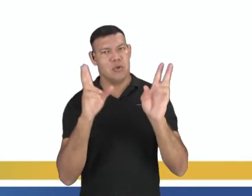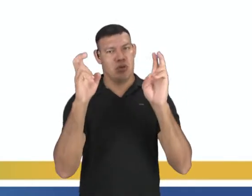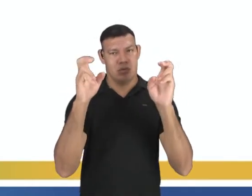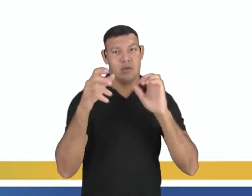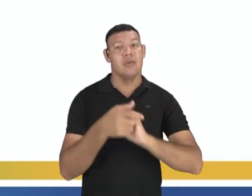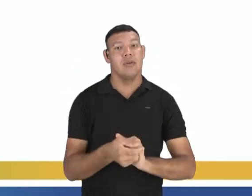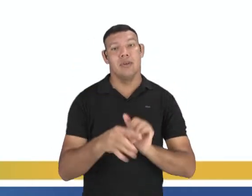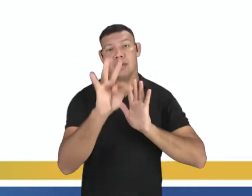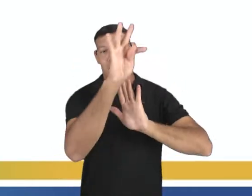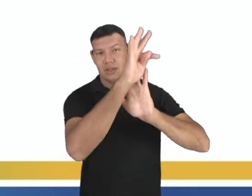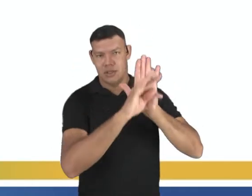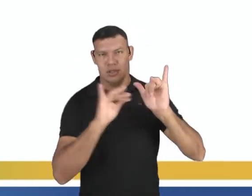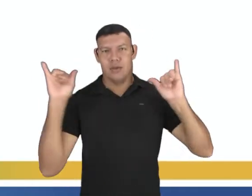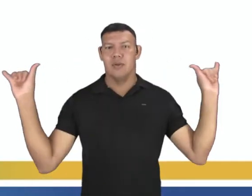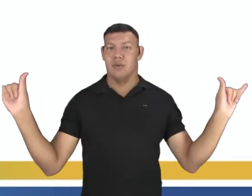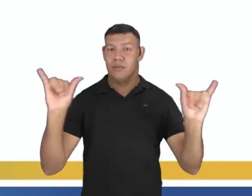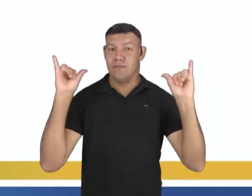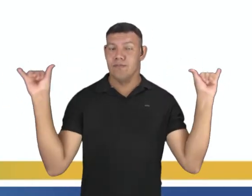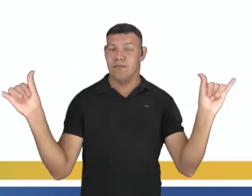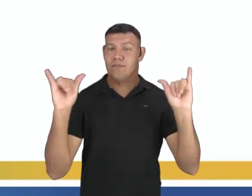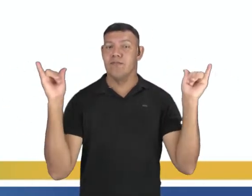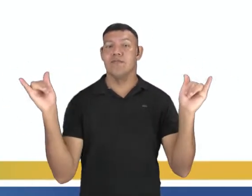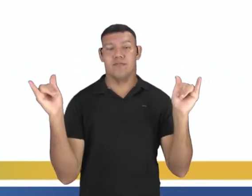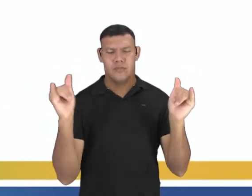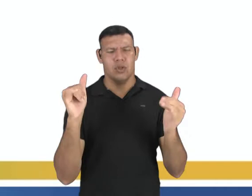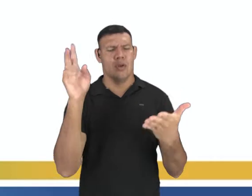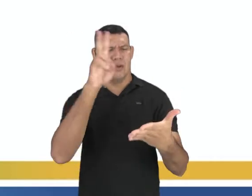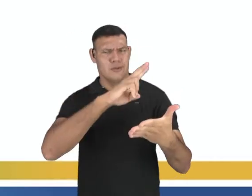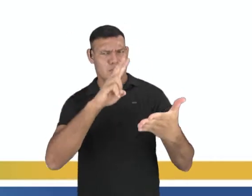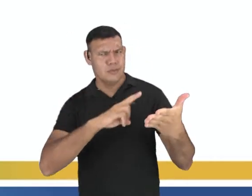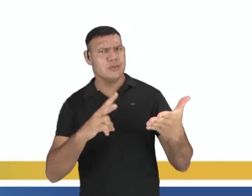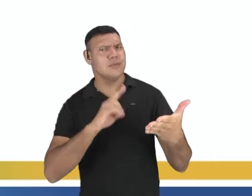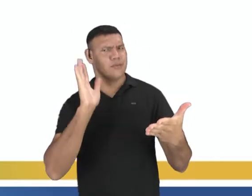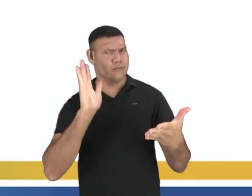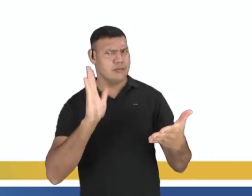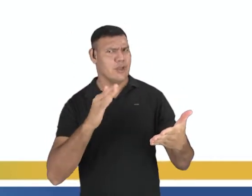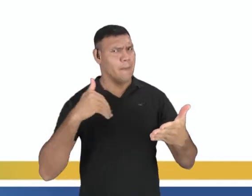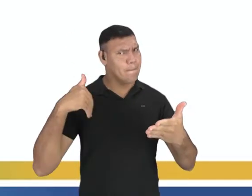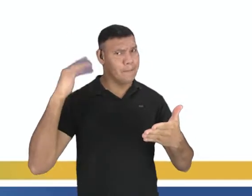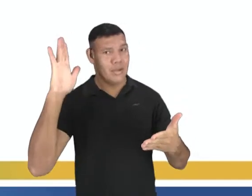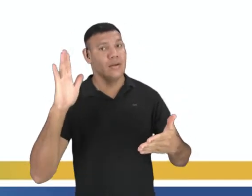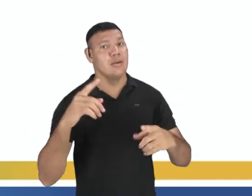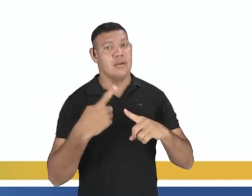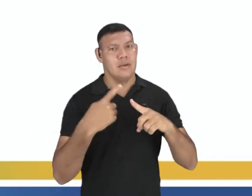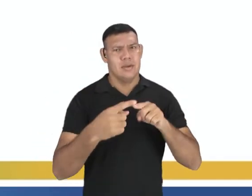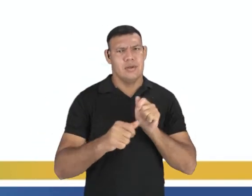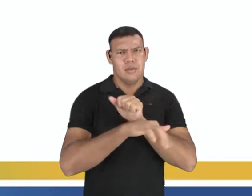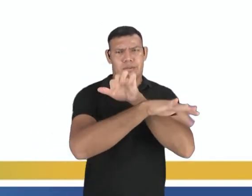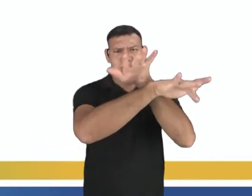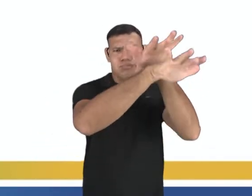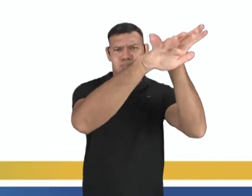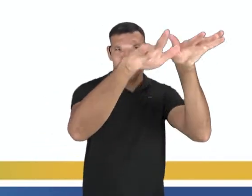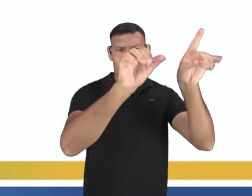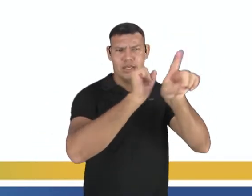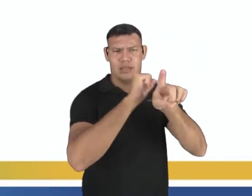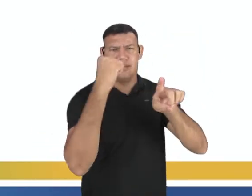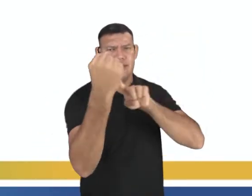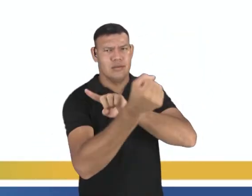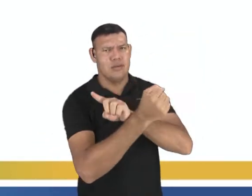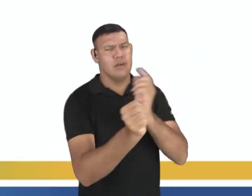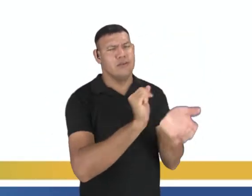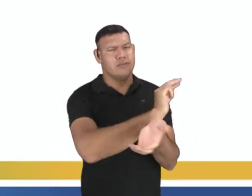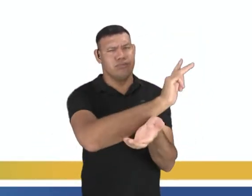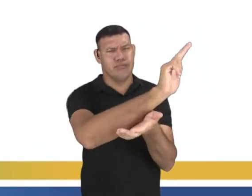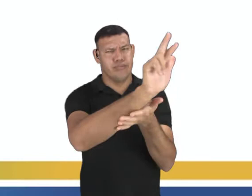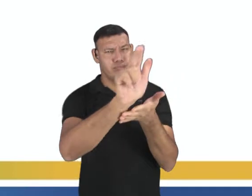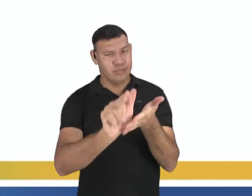é provavelmente o gênero textual mais lido, pois possui o maior alcance nos diversos setores da sociedade. E esse